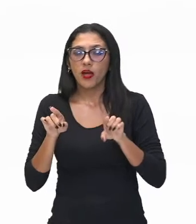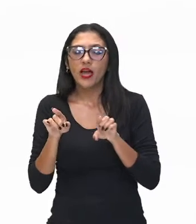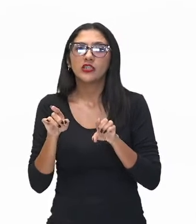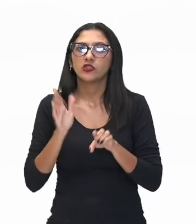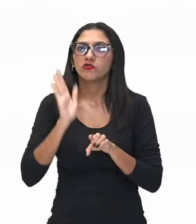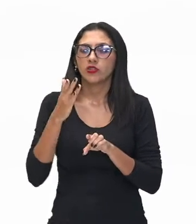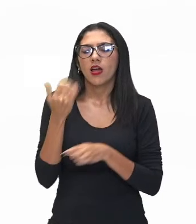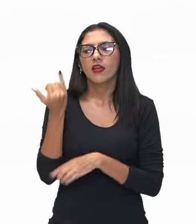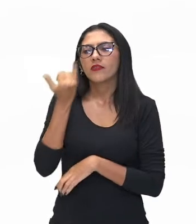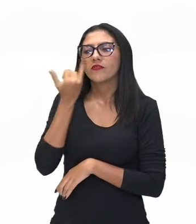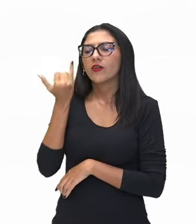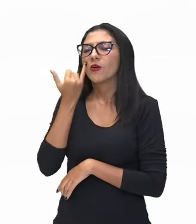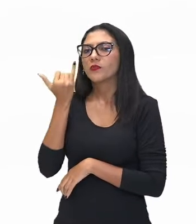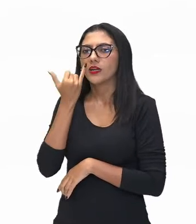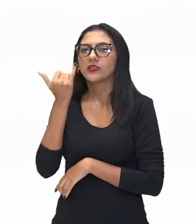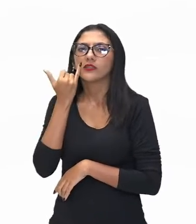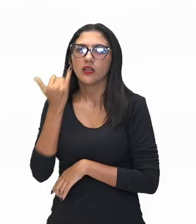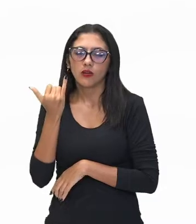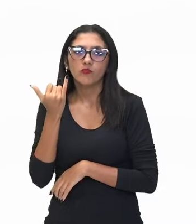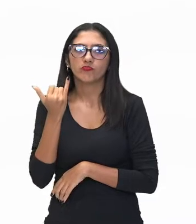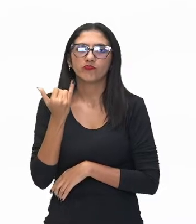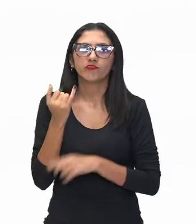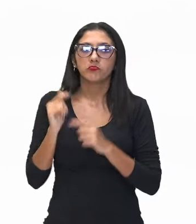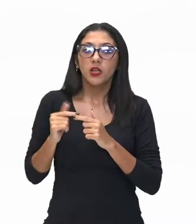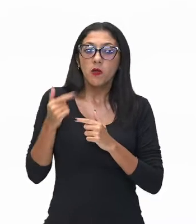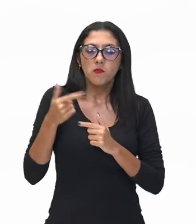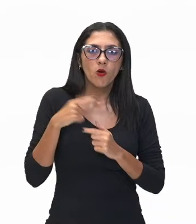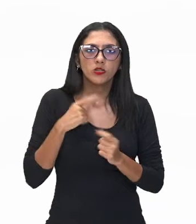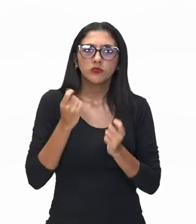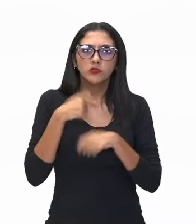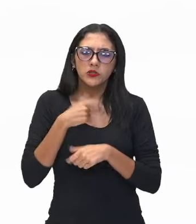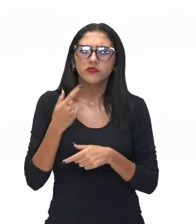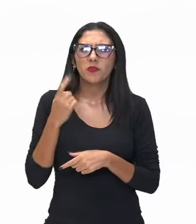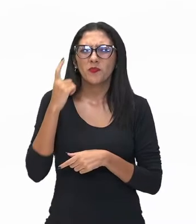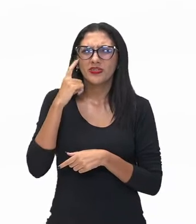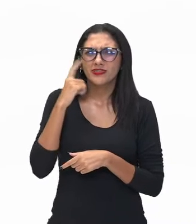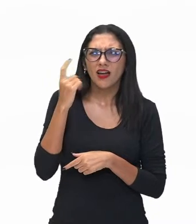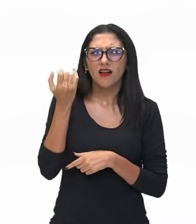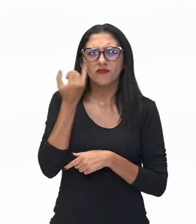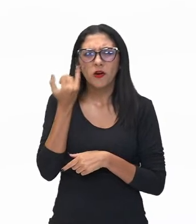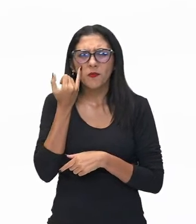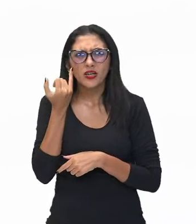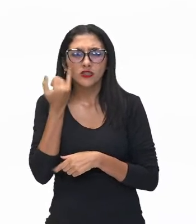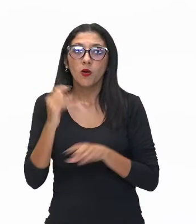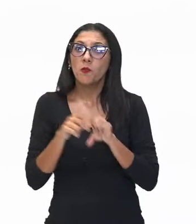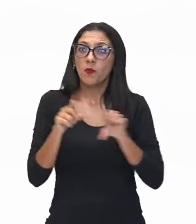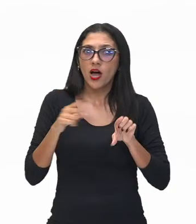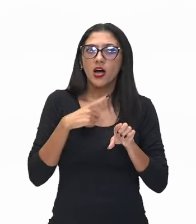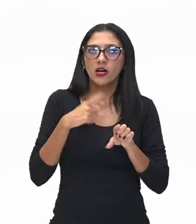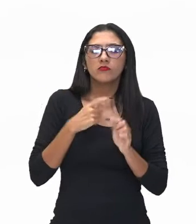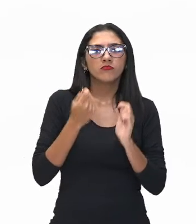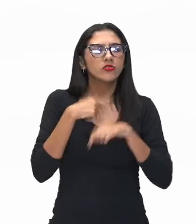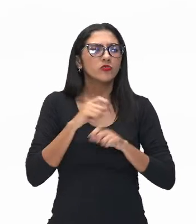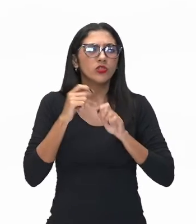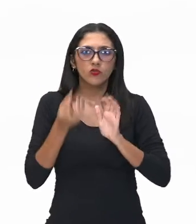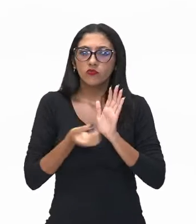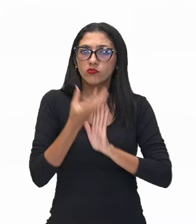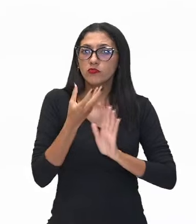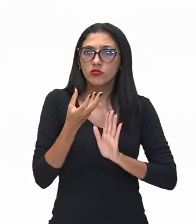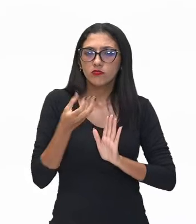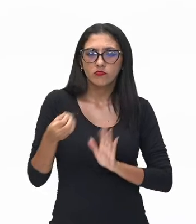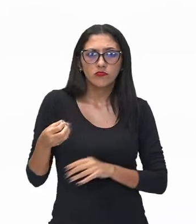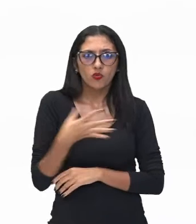a fim de se chegar a informações novas, que não estejam